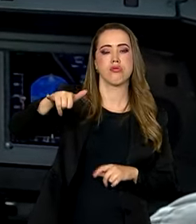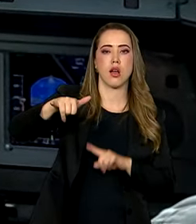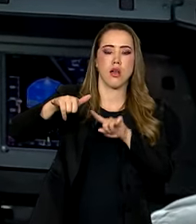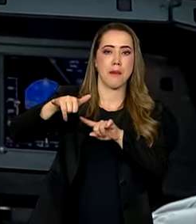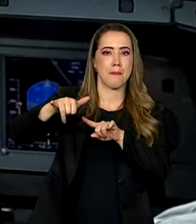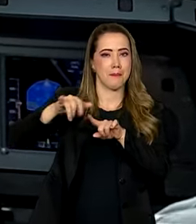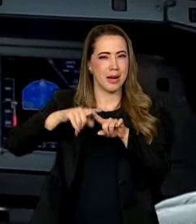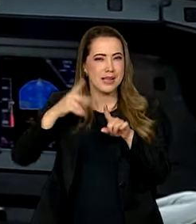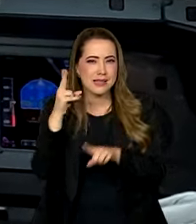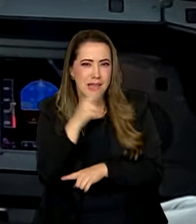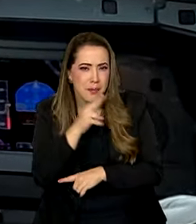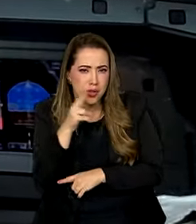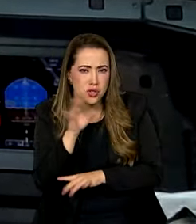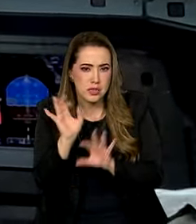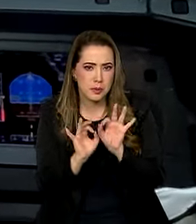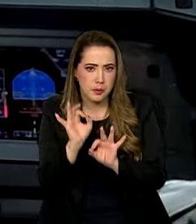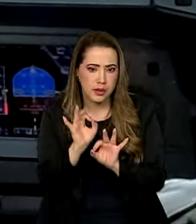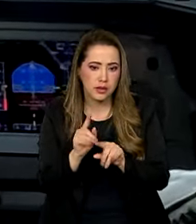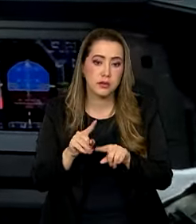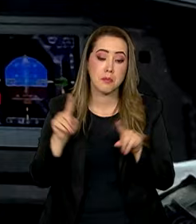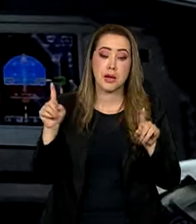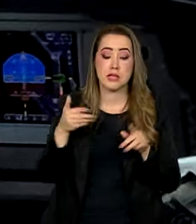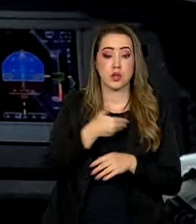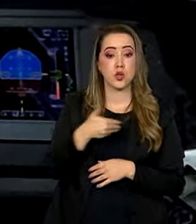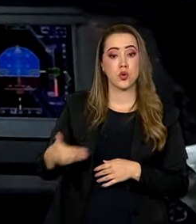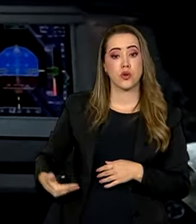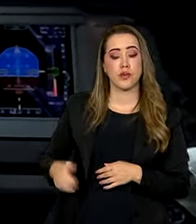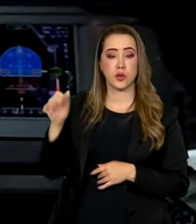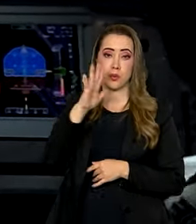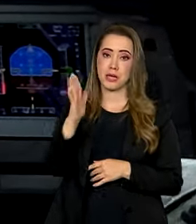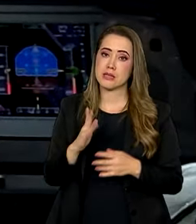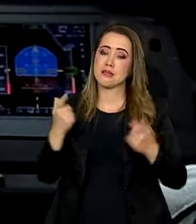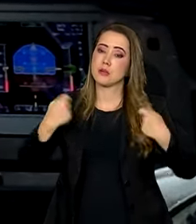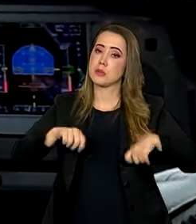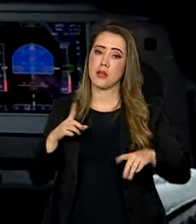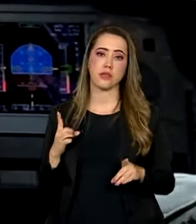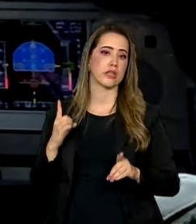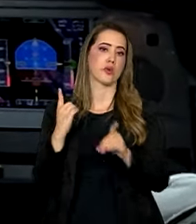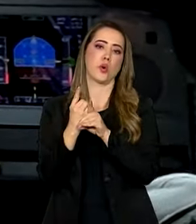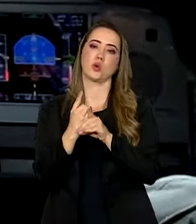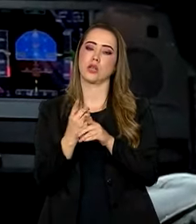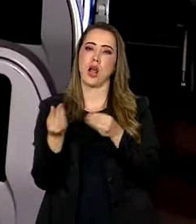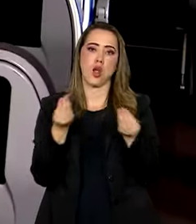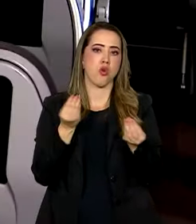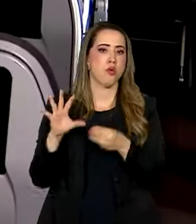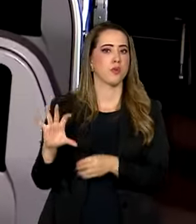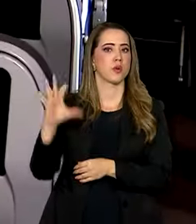para uma emergência. Nesse caso, era o governo brasileiro que precisava encontrar uma